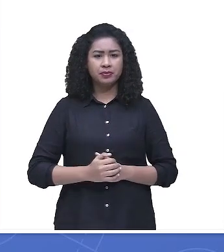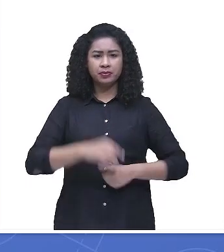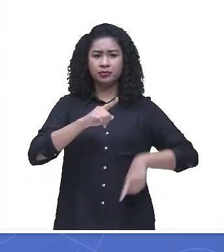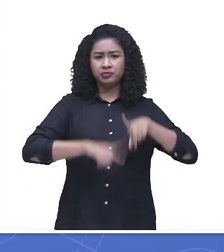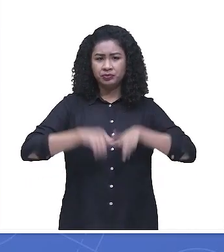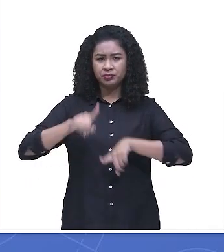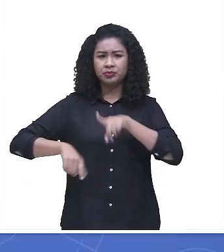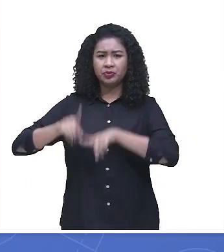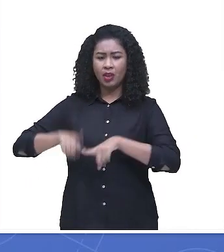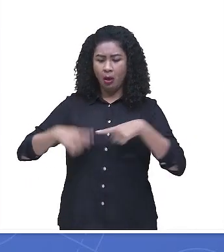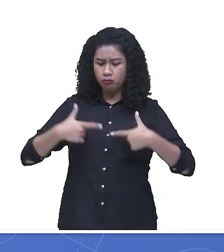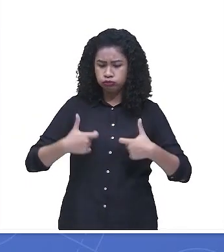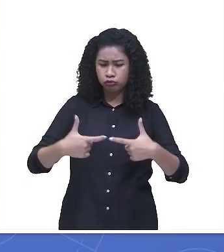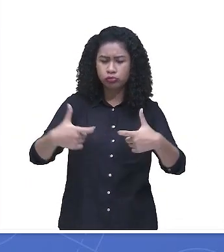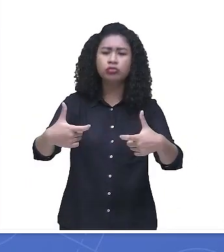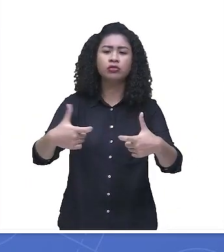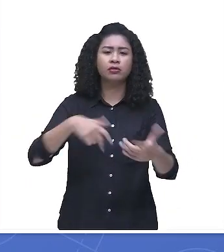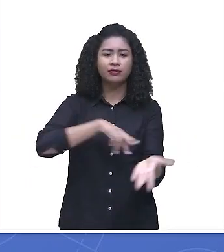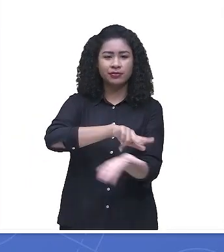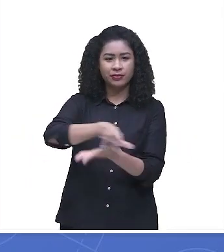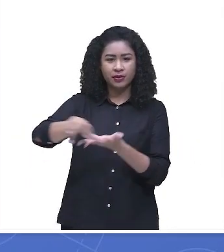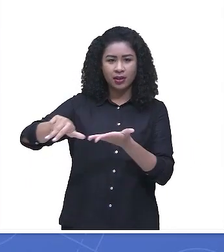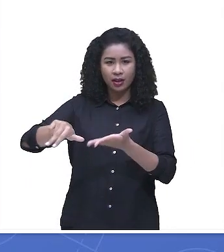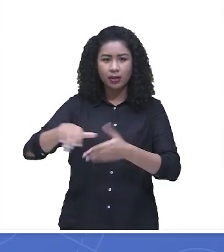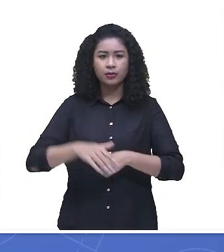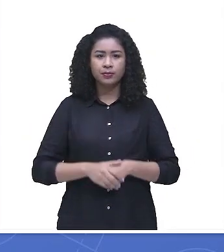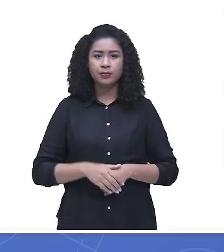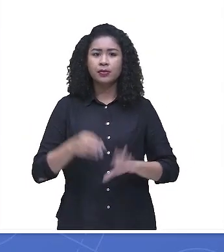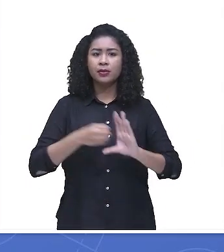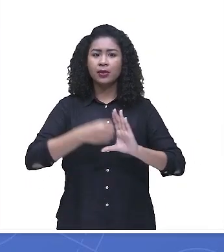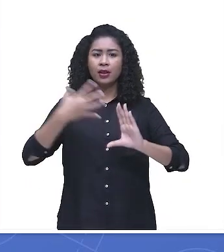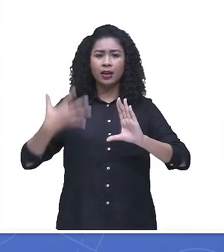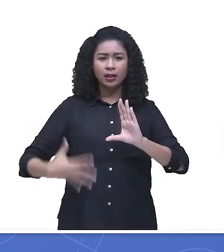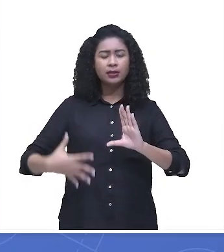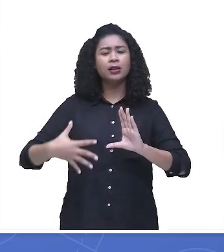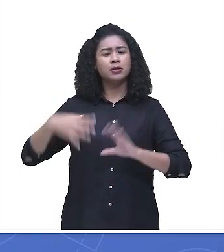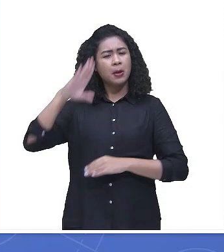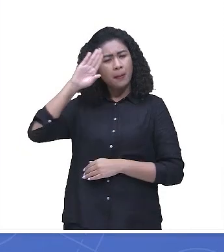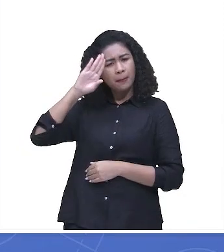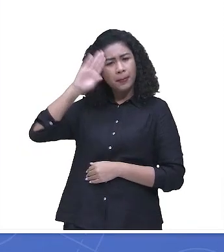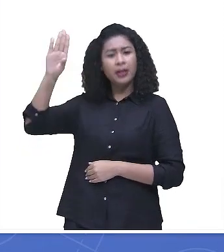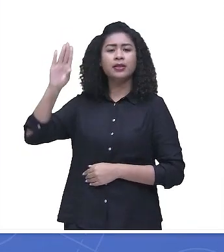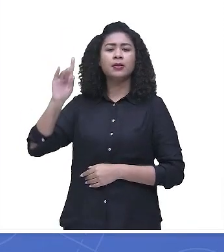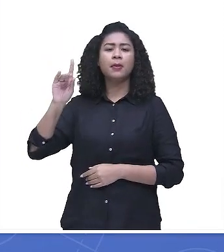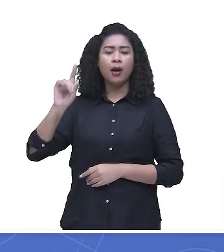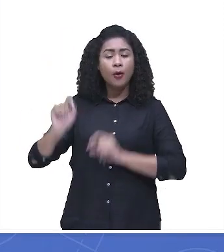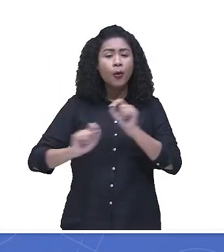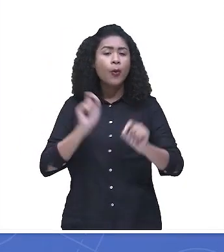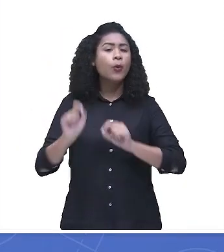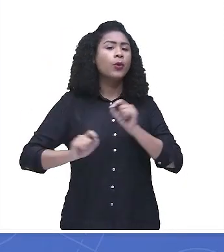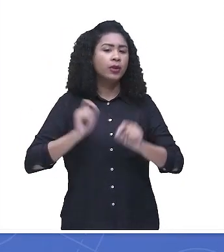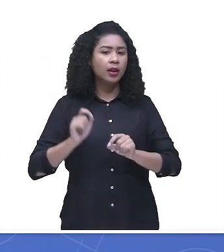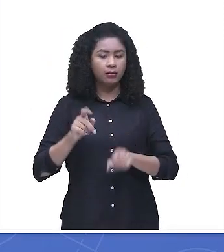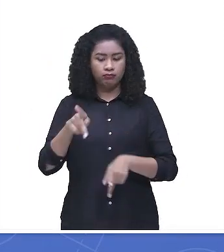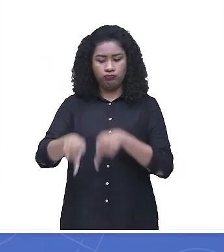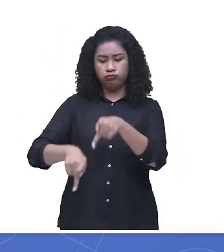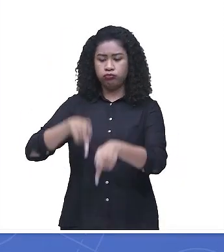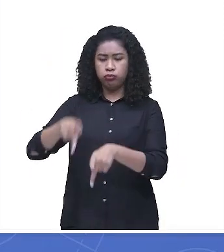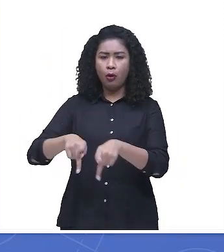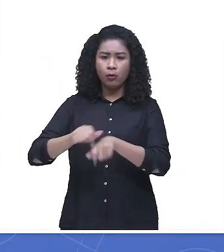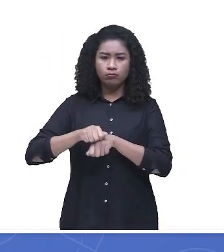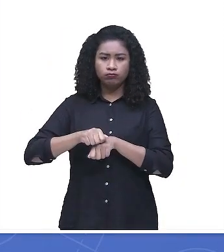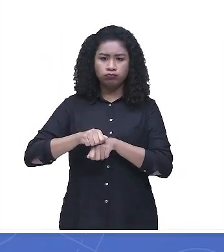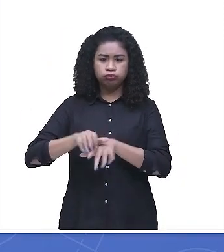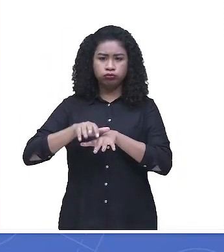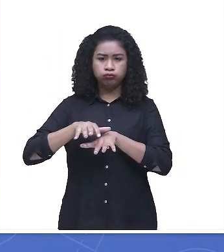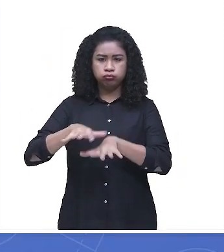uma das características mais expressivas que eles registraram na história é justamente que quando esses povos começam a se expandir pelos